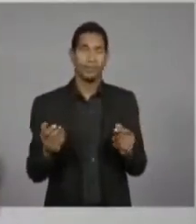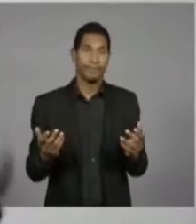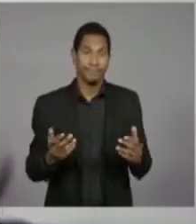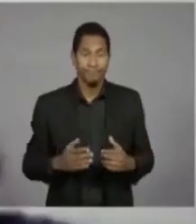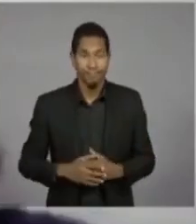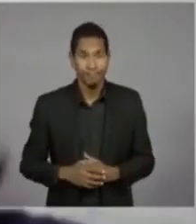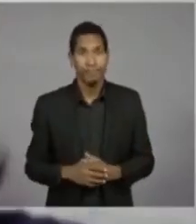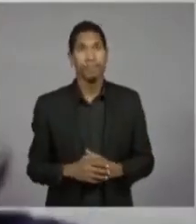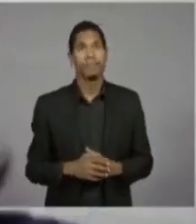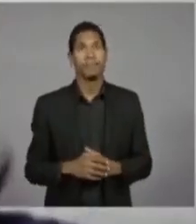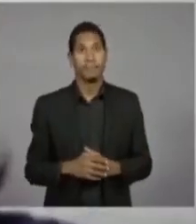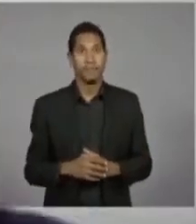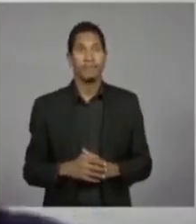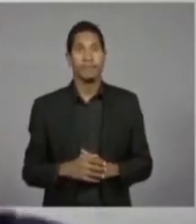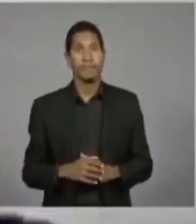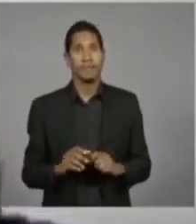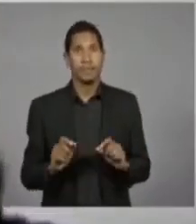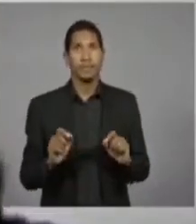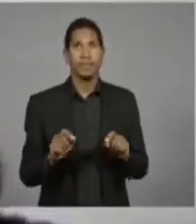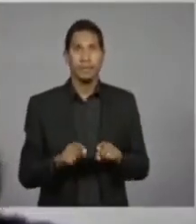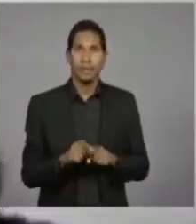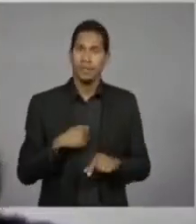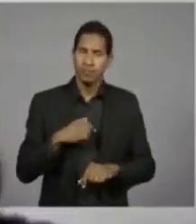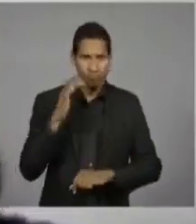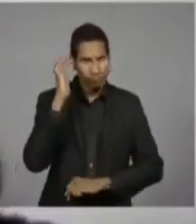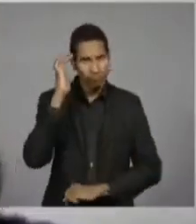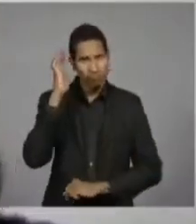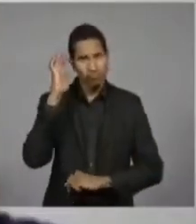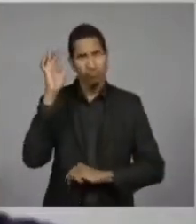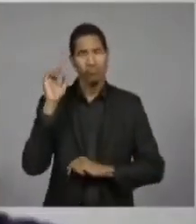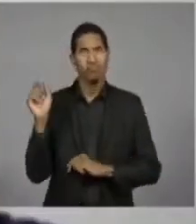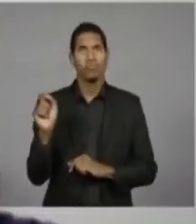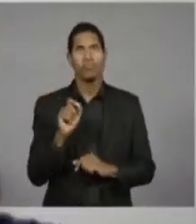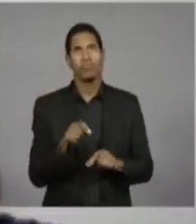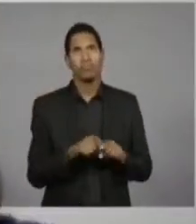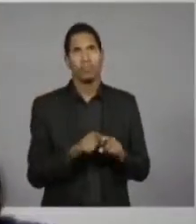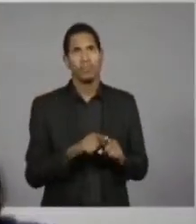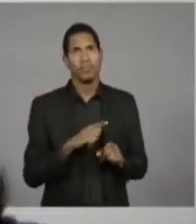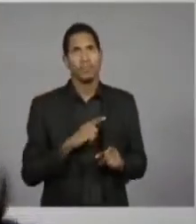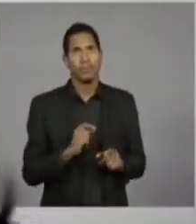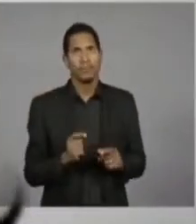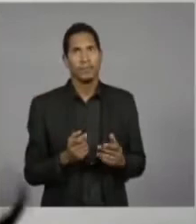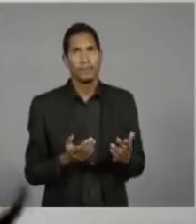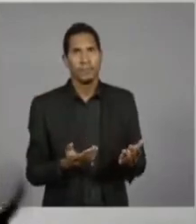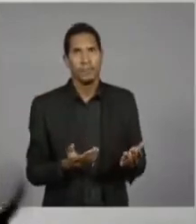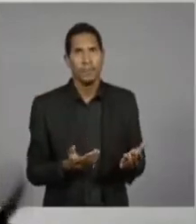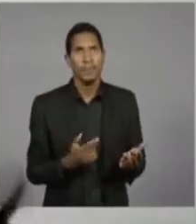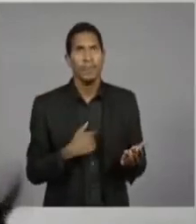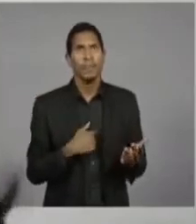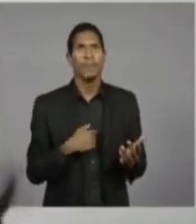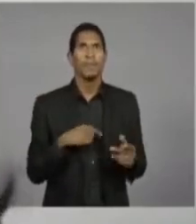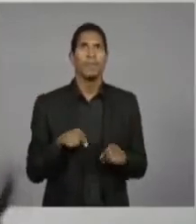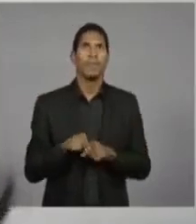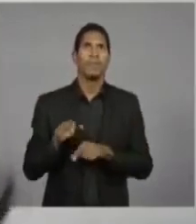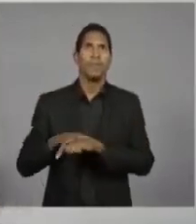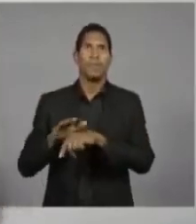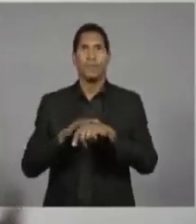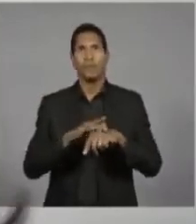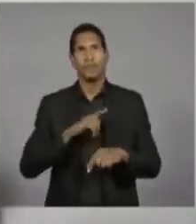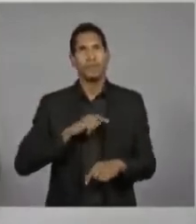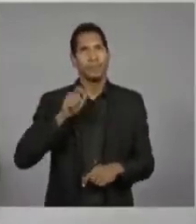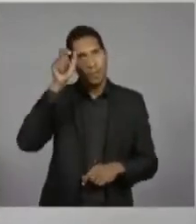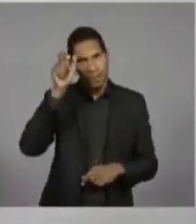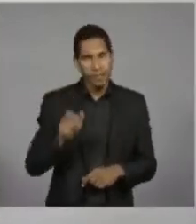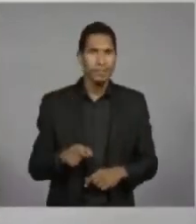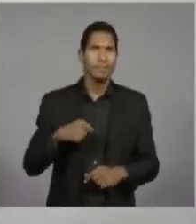terreno. Uma das minhas teses é que, e eu já dizia isso sem saber se eu seria eleito ou não, é que no fim das contas a gente tem